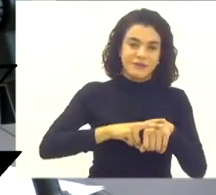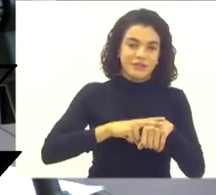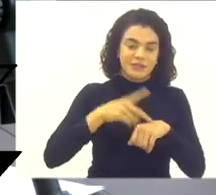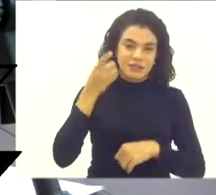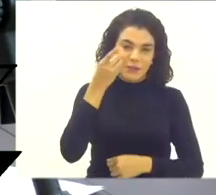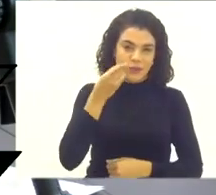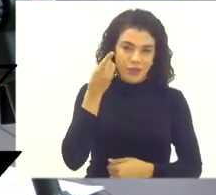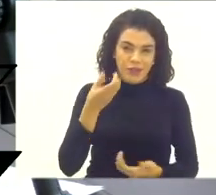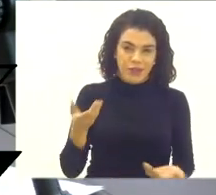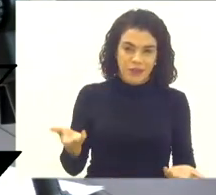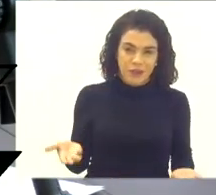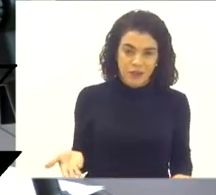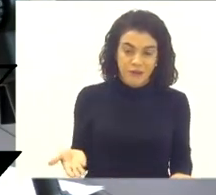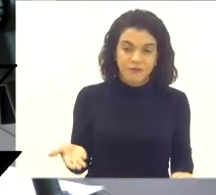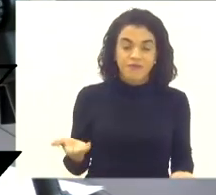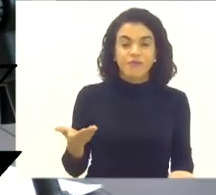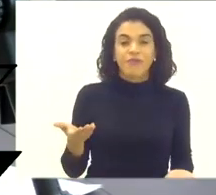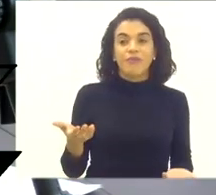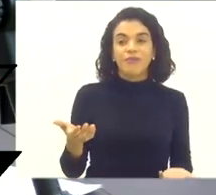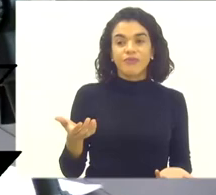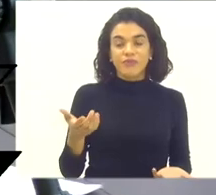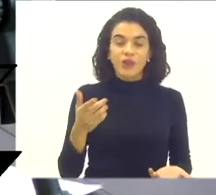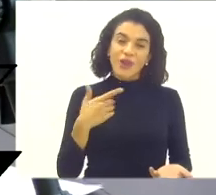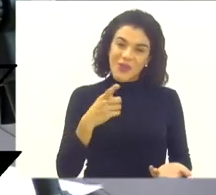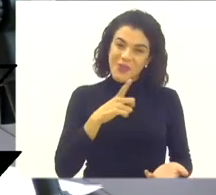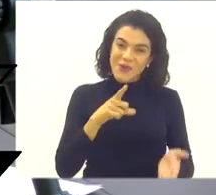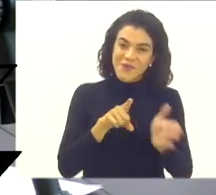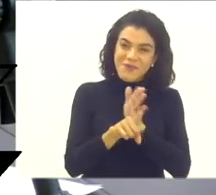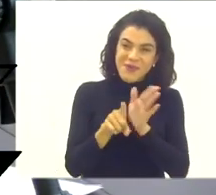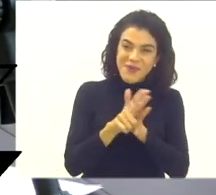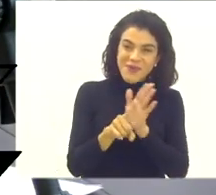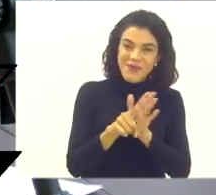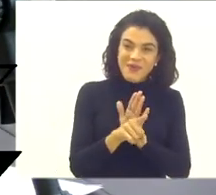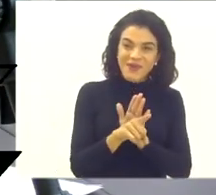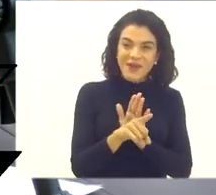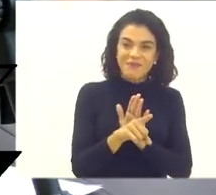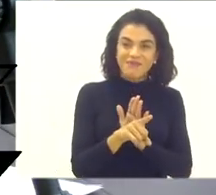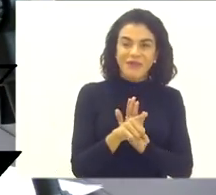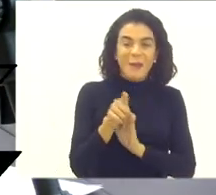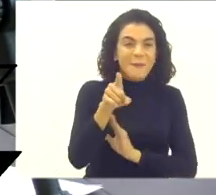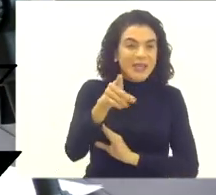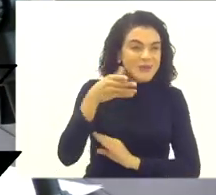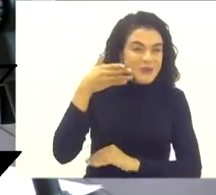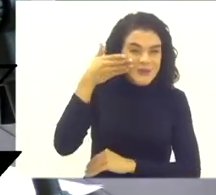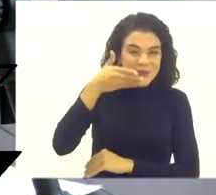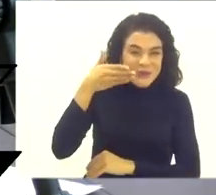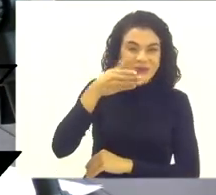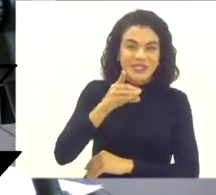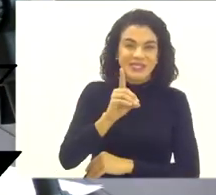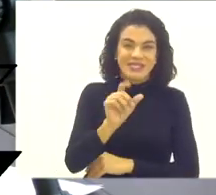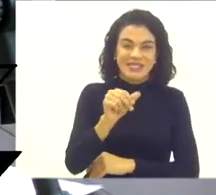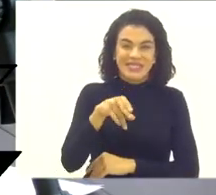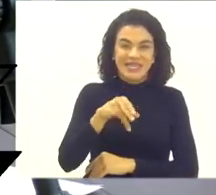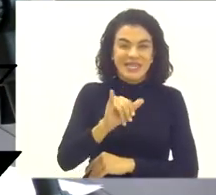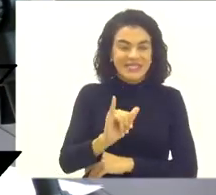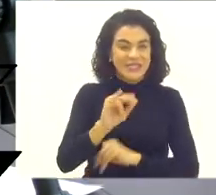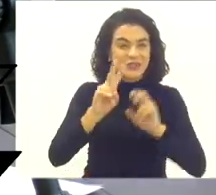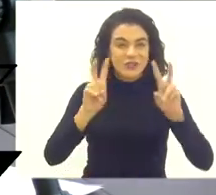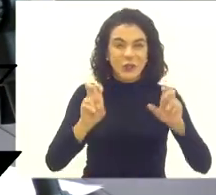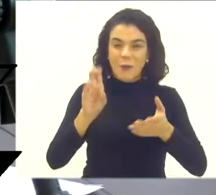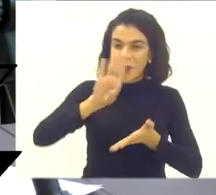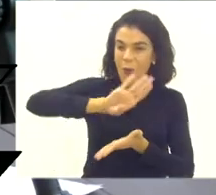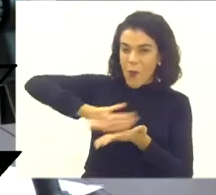essa eu quero eu tenho algumas perguntas pra fazer mas essa fala da Dani agora do apagamento